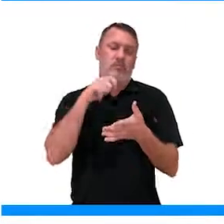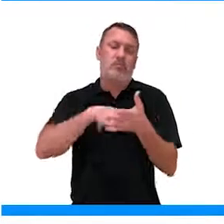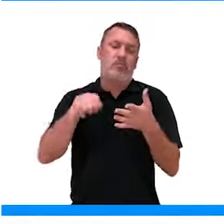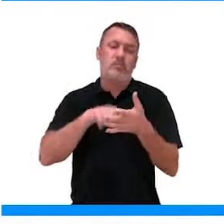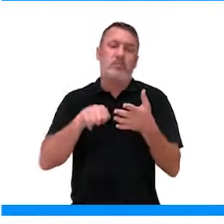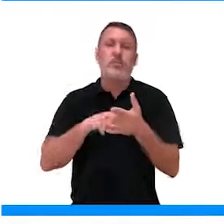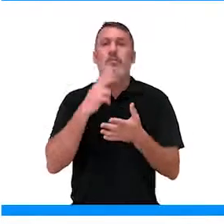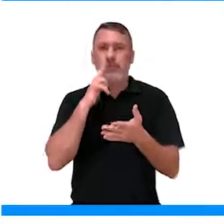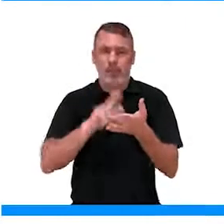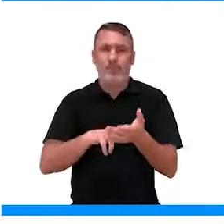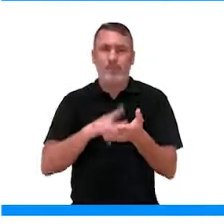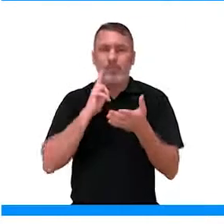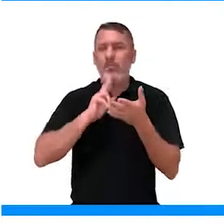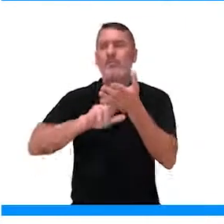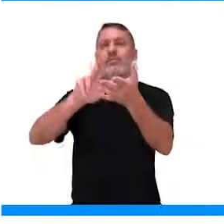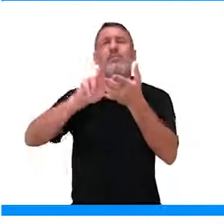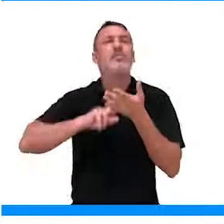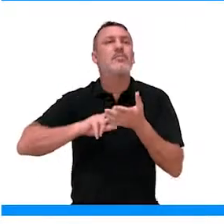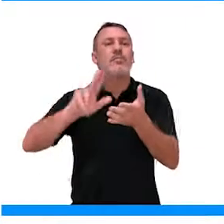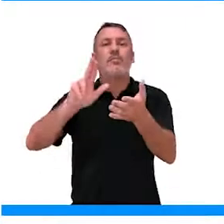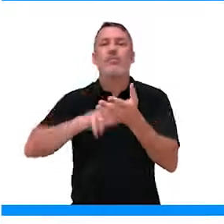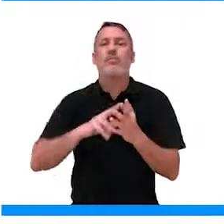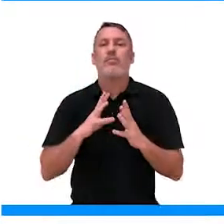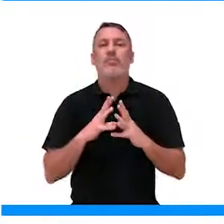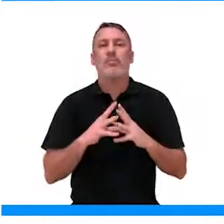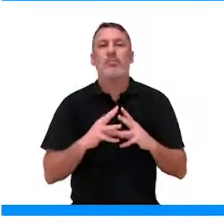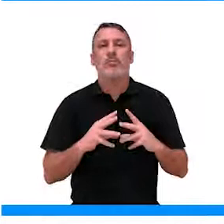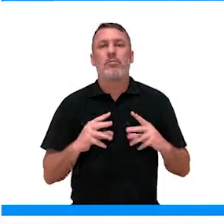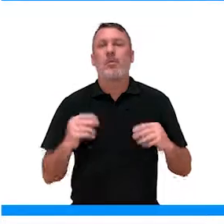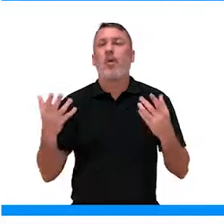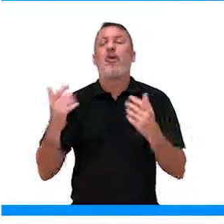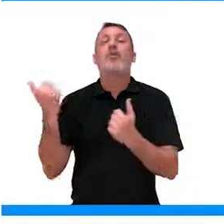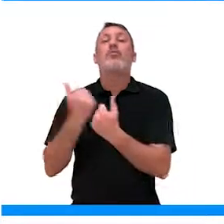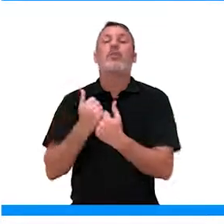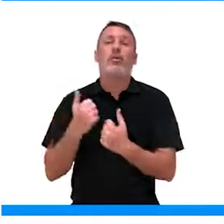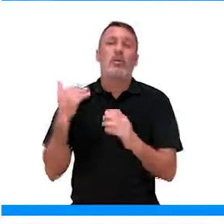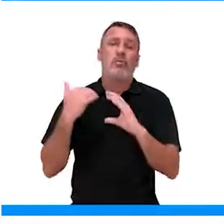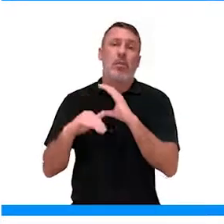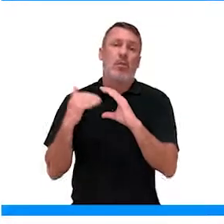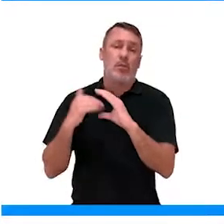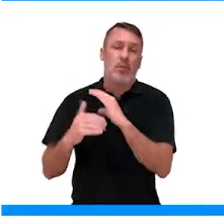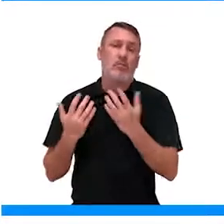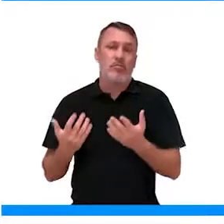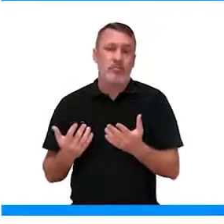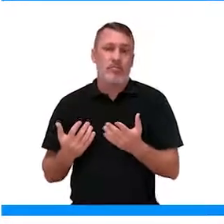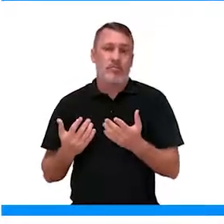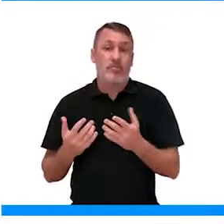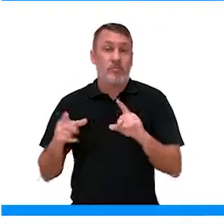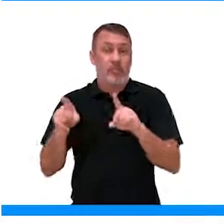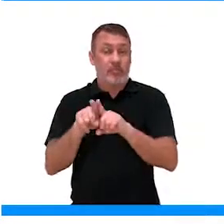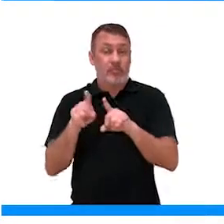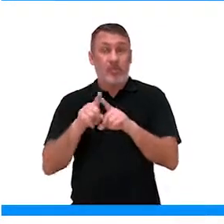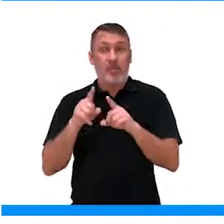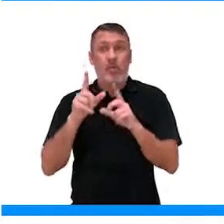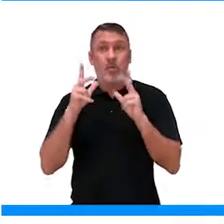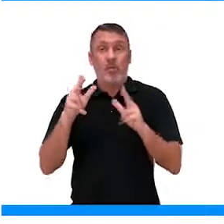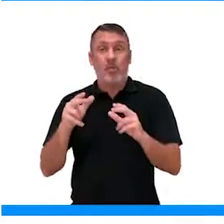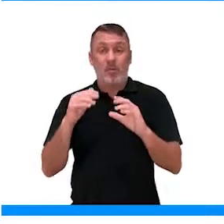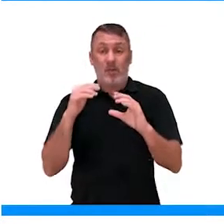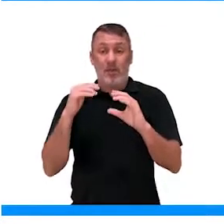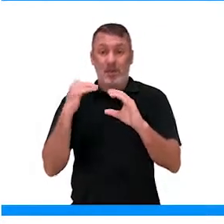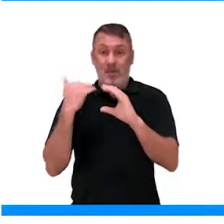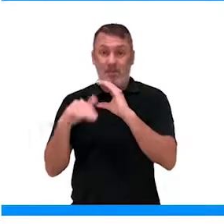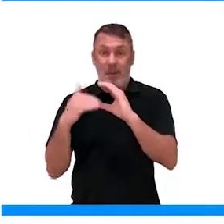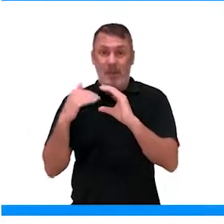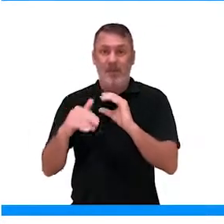quando era mais nova. E a carta foi substituída pelo e-mail, né? Inclusive, a própria